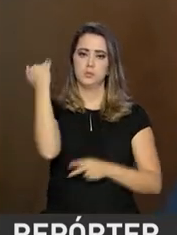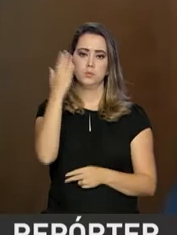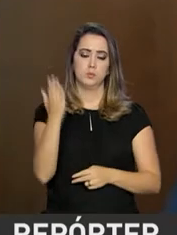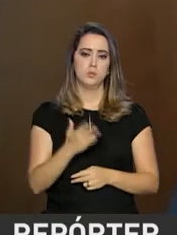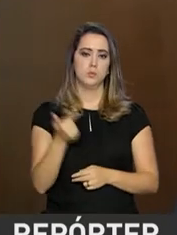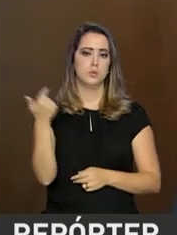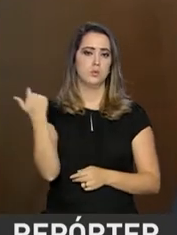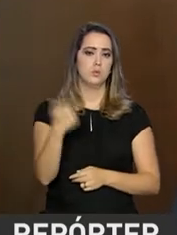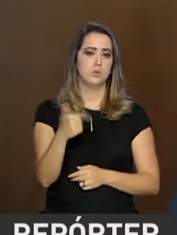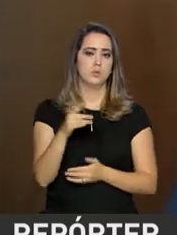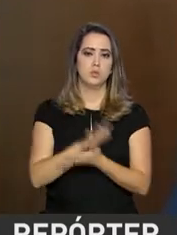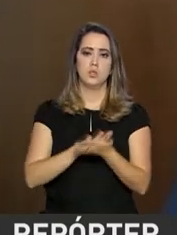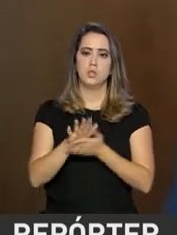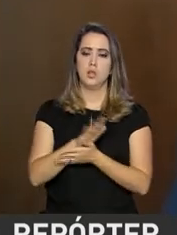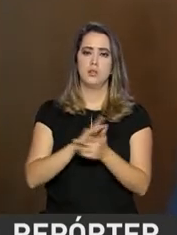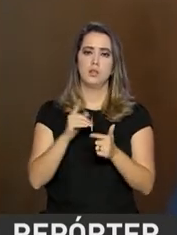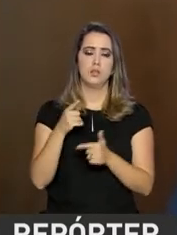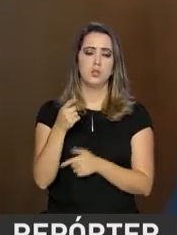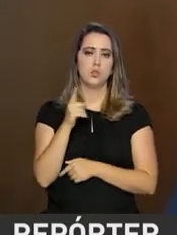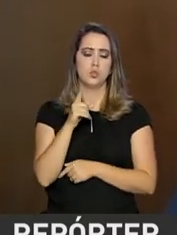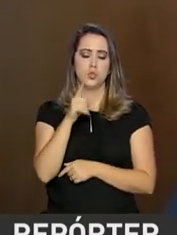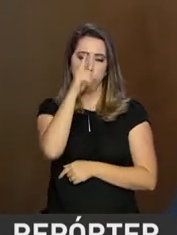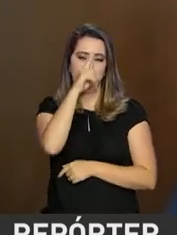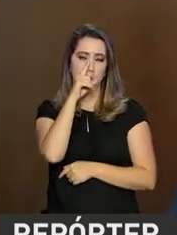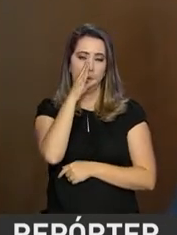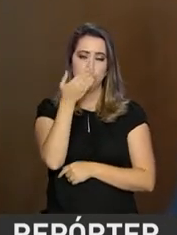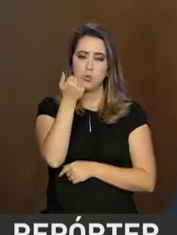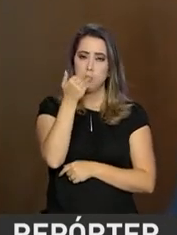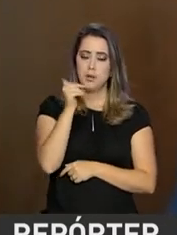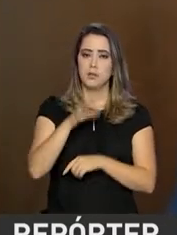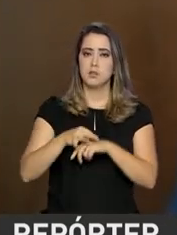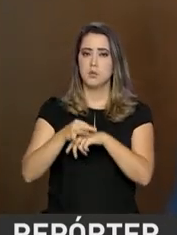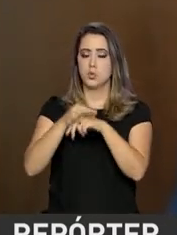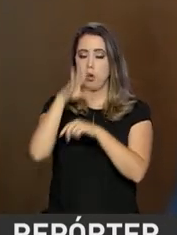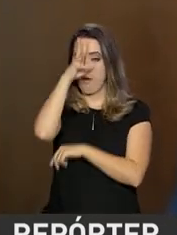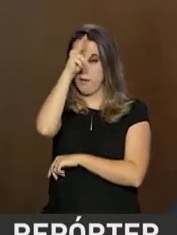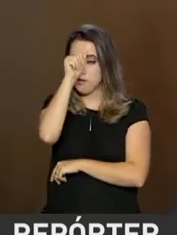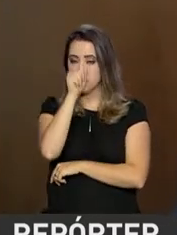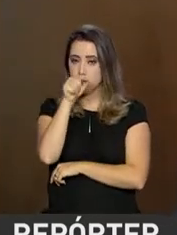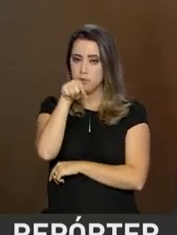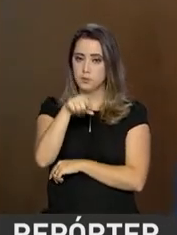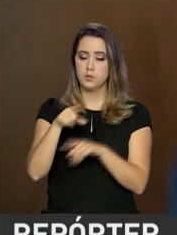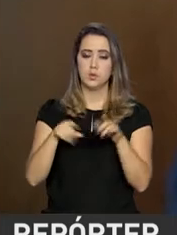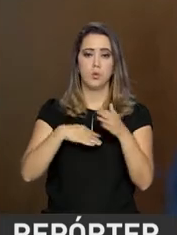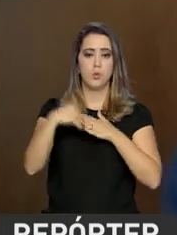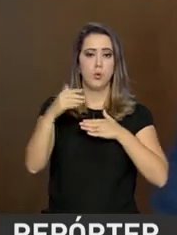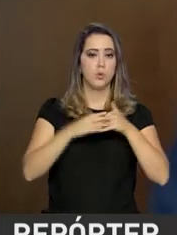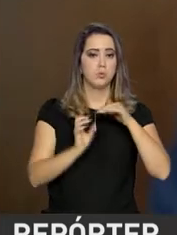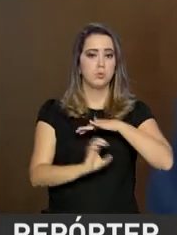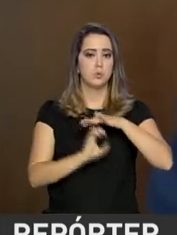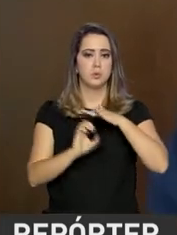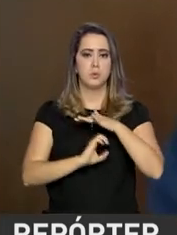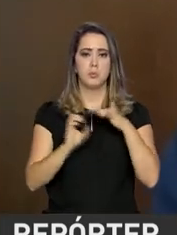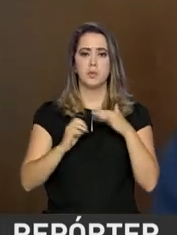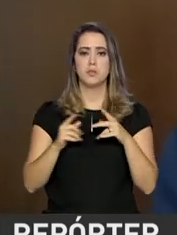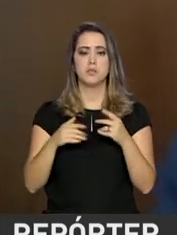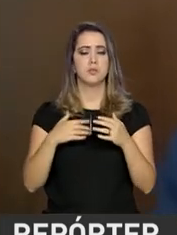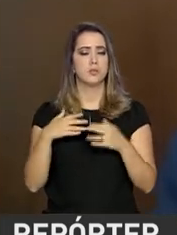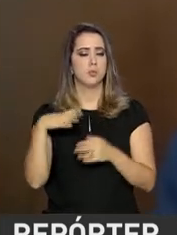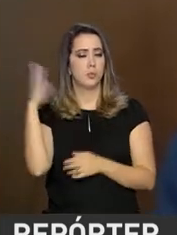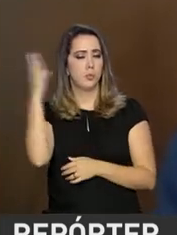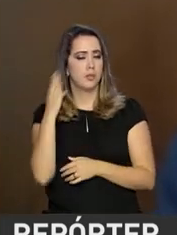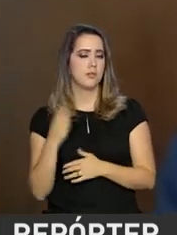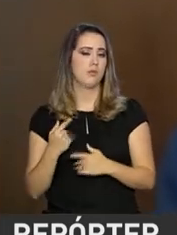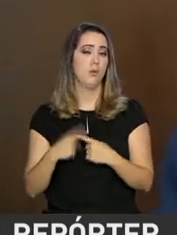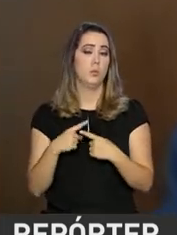de que não há nenhum risco no consumo de carnes e aves produzidas por qualquer uma das empresas citadas ou não.